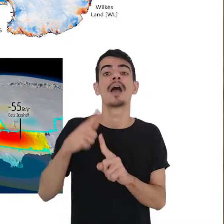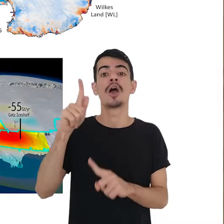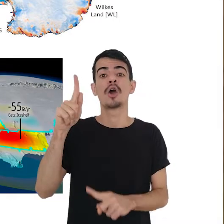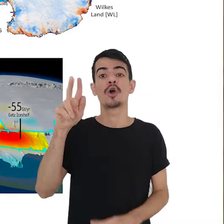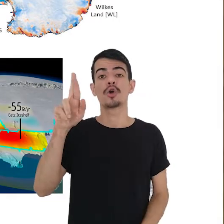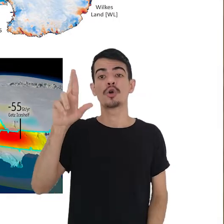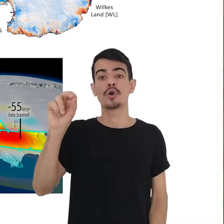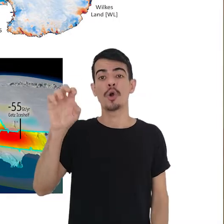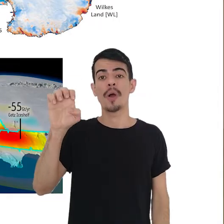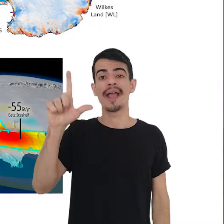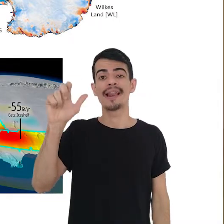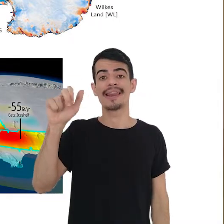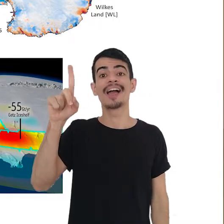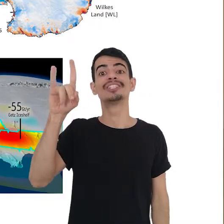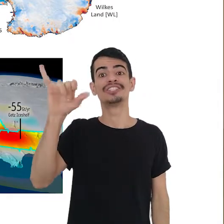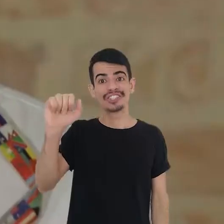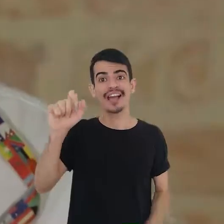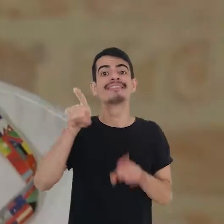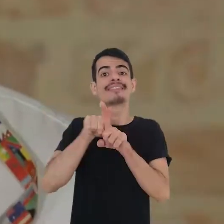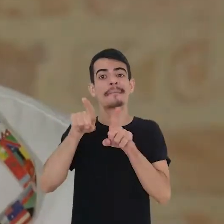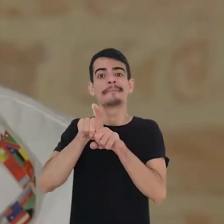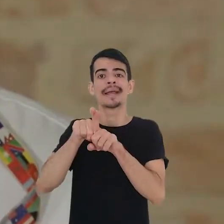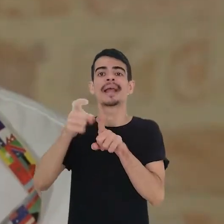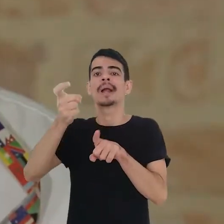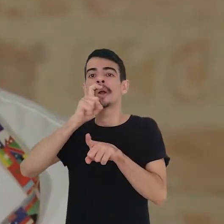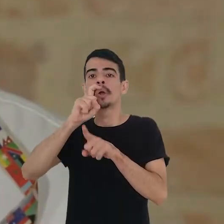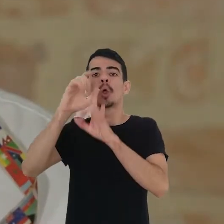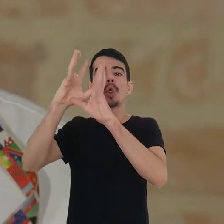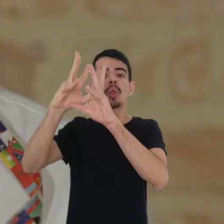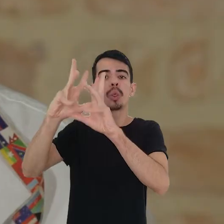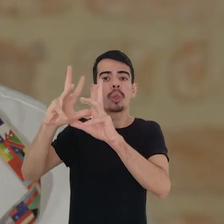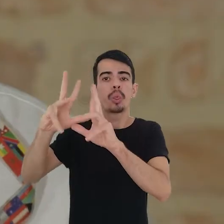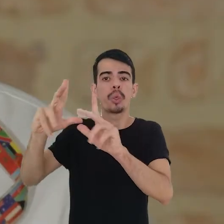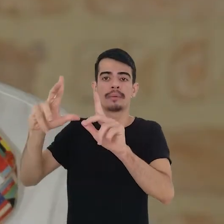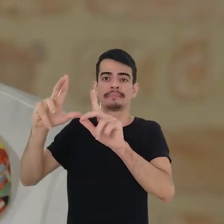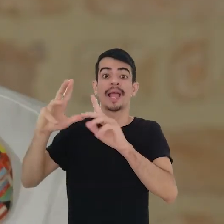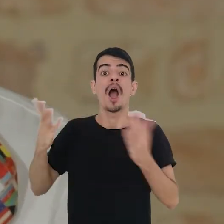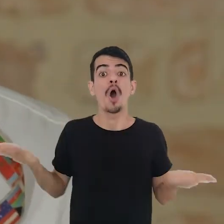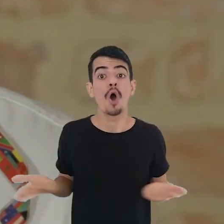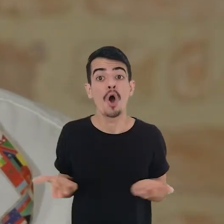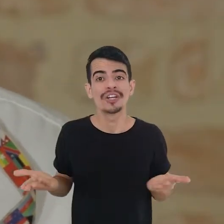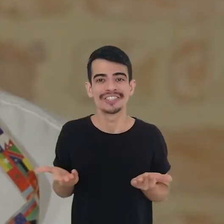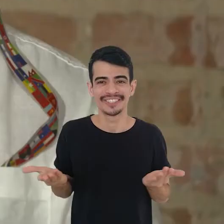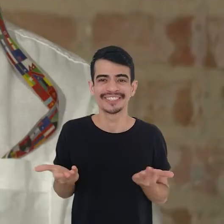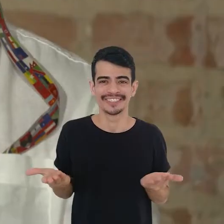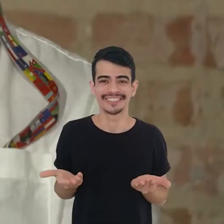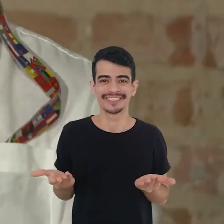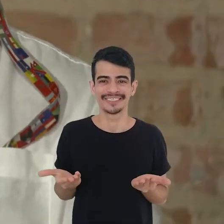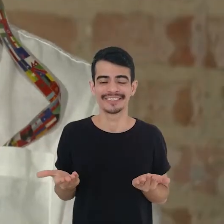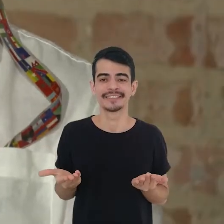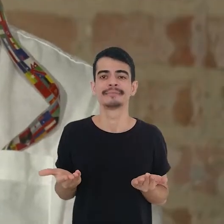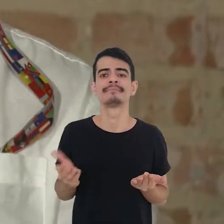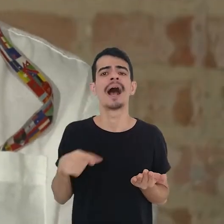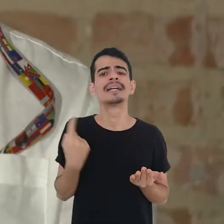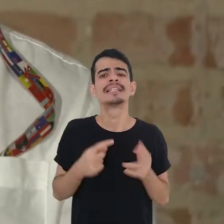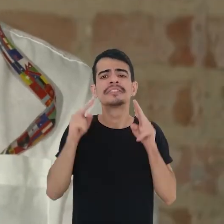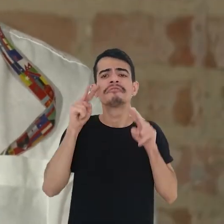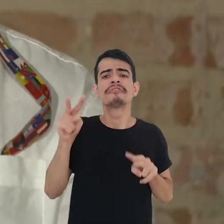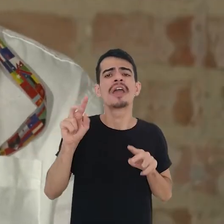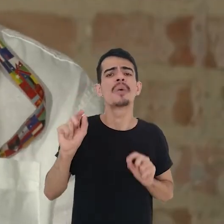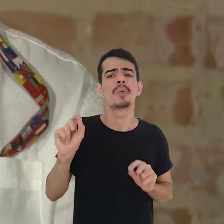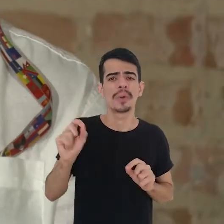também da Groenlândia. E o que nós vemos hoje na era moderna? O que nós vimos hoje